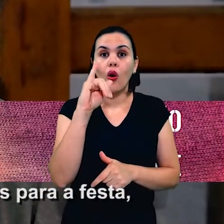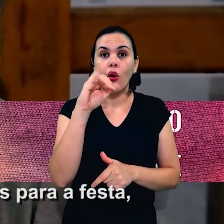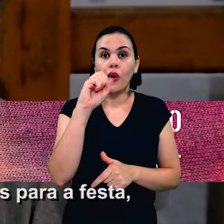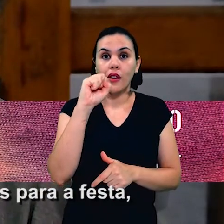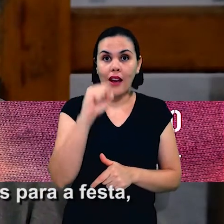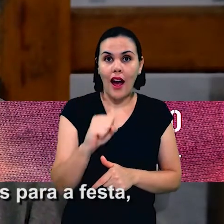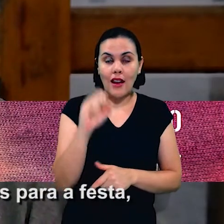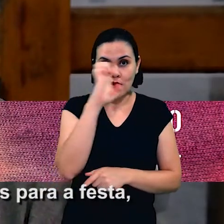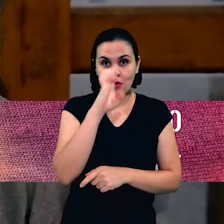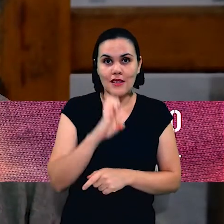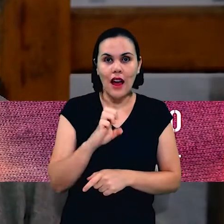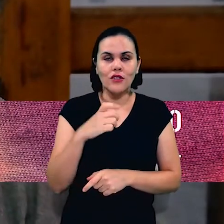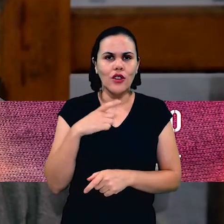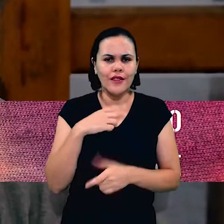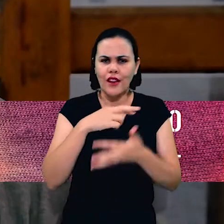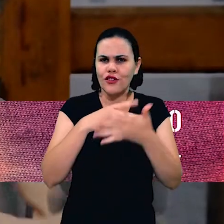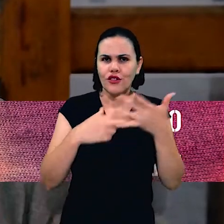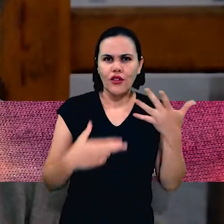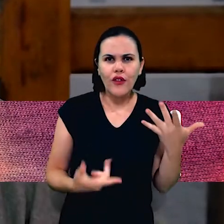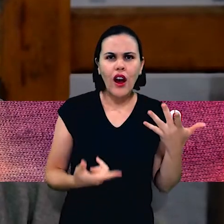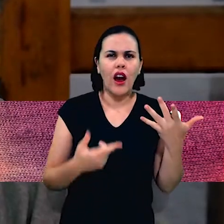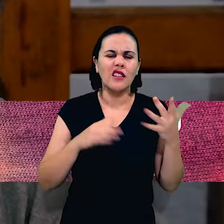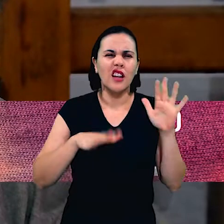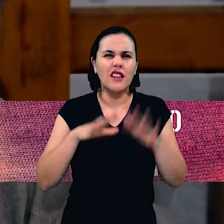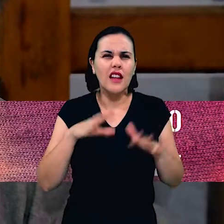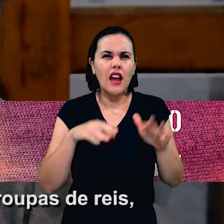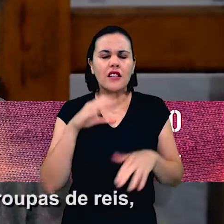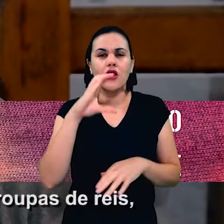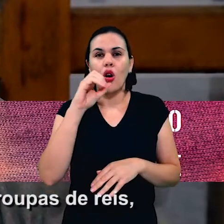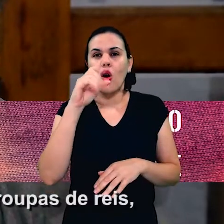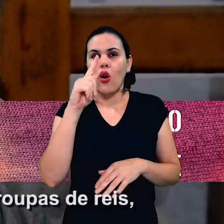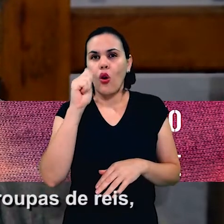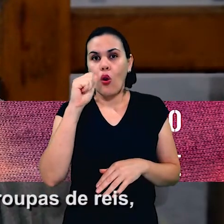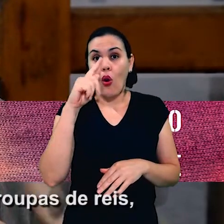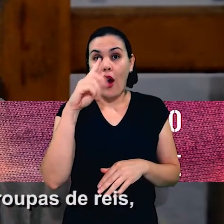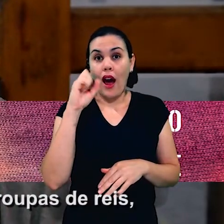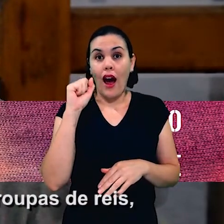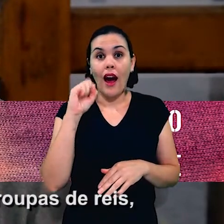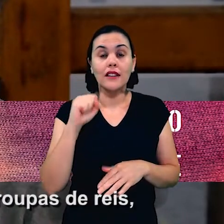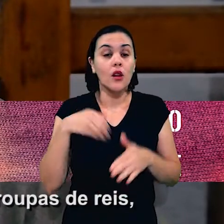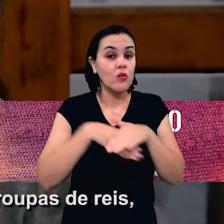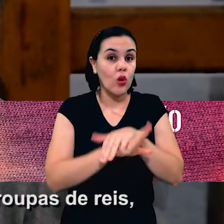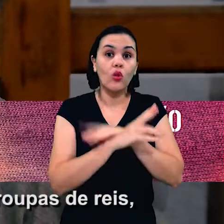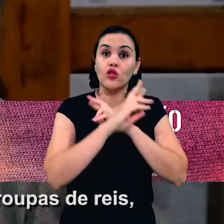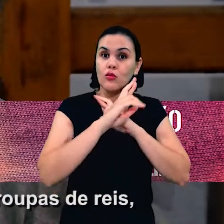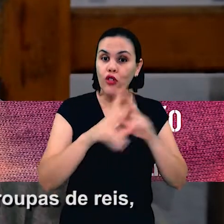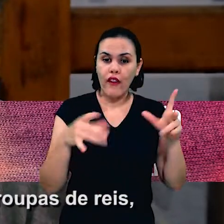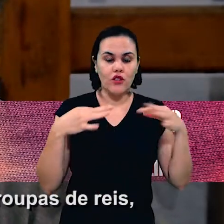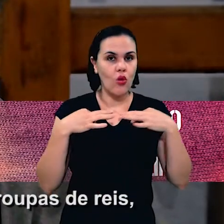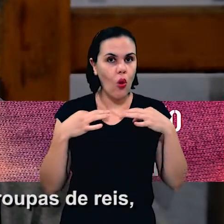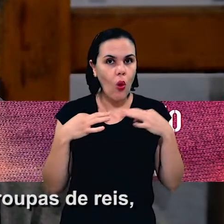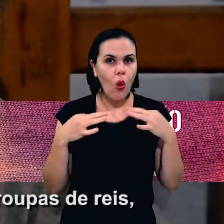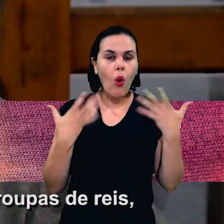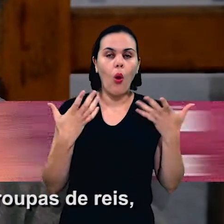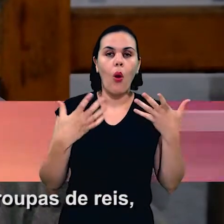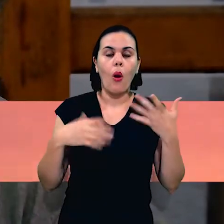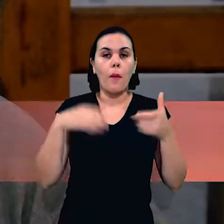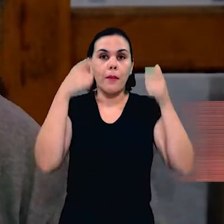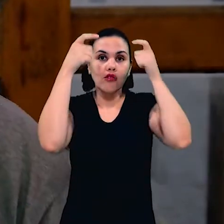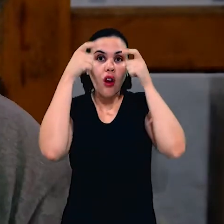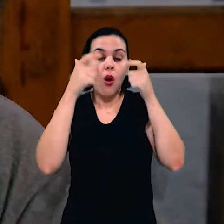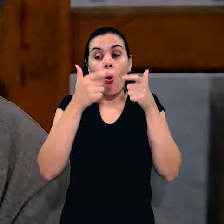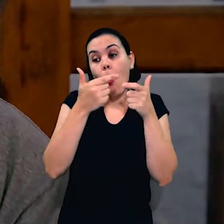outros elementos para a festa, né? Um pouco por influência das congadas, né? Então, existem outros tipos de vestimenta, alguns se trajam com roupa de